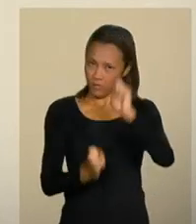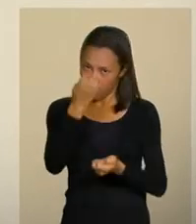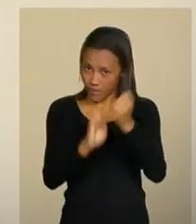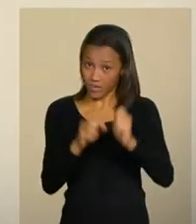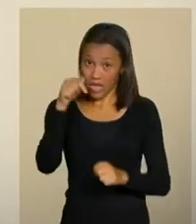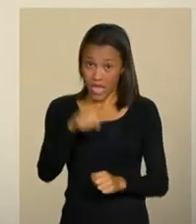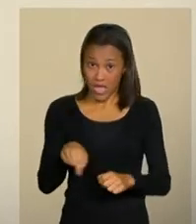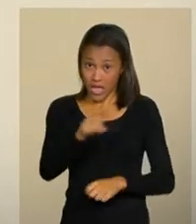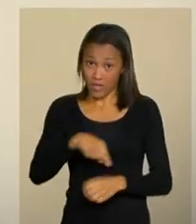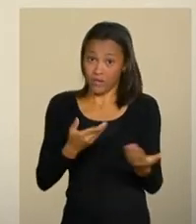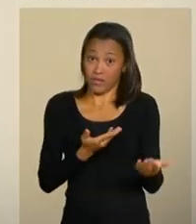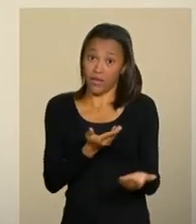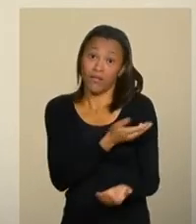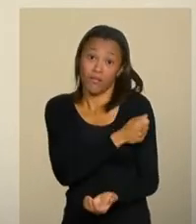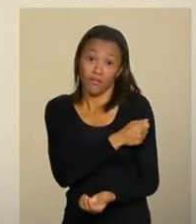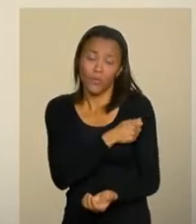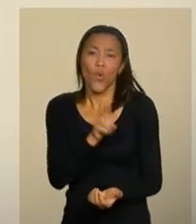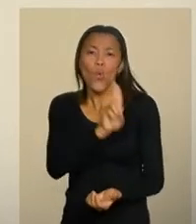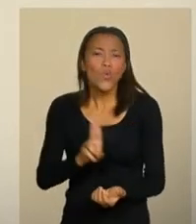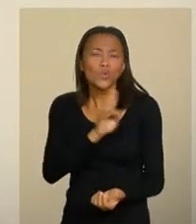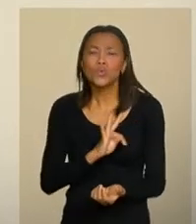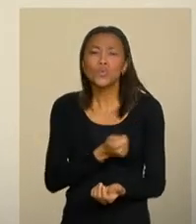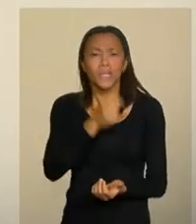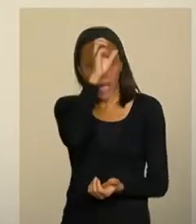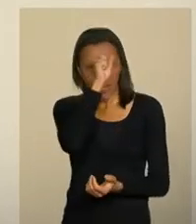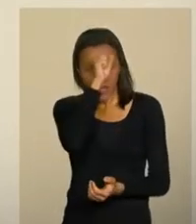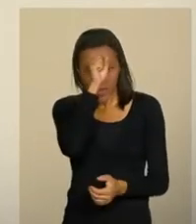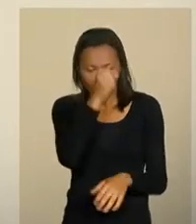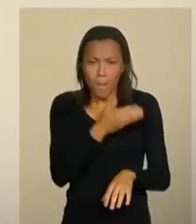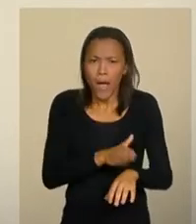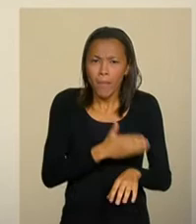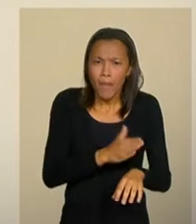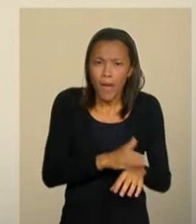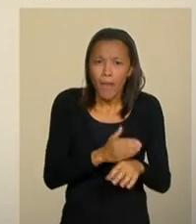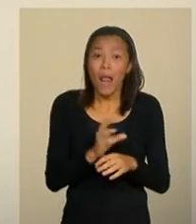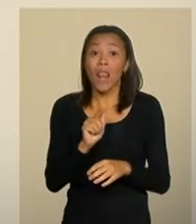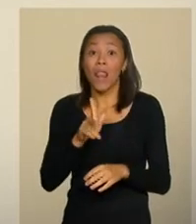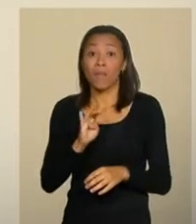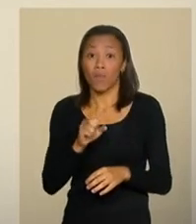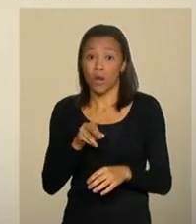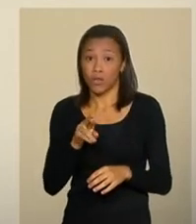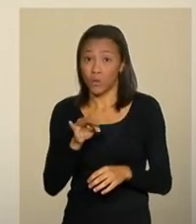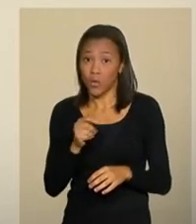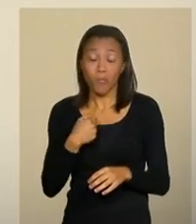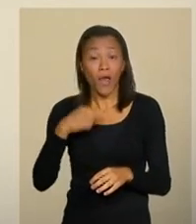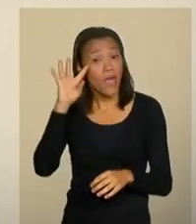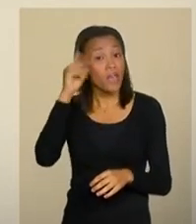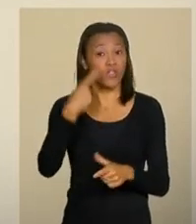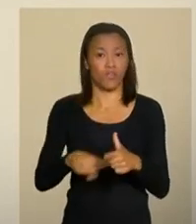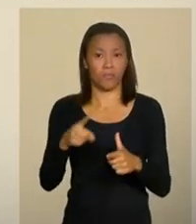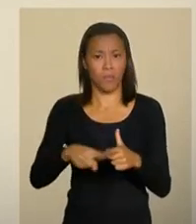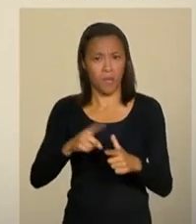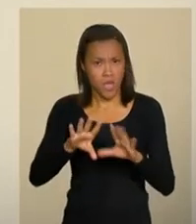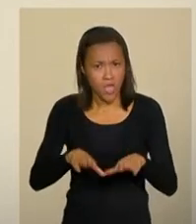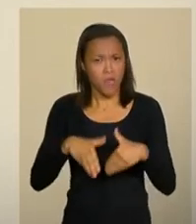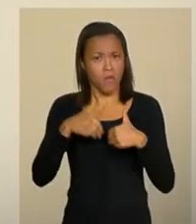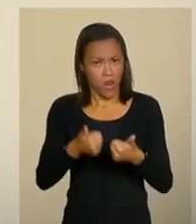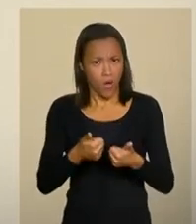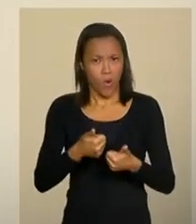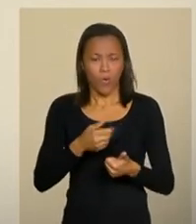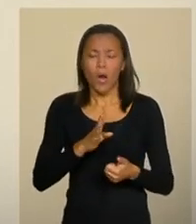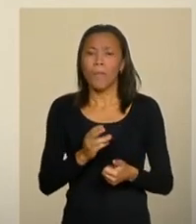usam tudo aquilo que aprenderam nas aulas práticas e nos Laboratórios para solucionar os problemas e melhorar o processo